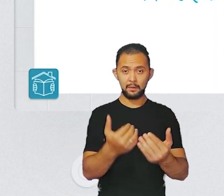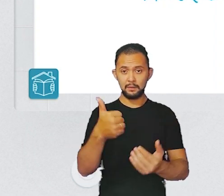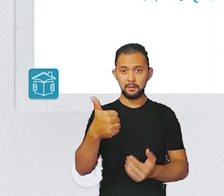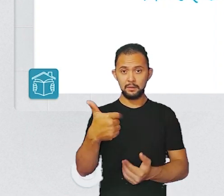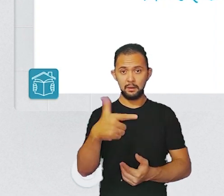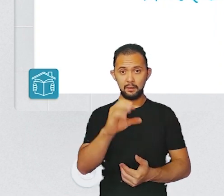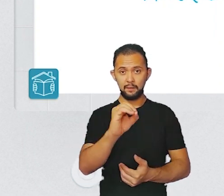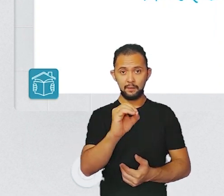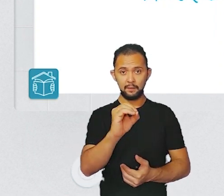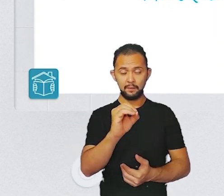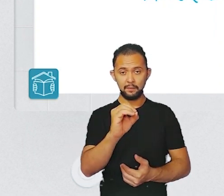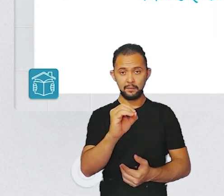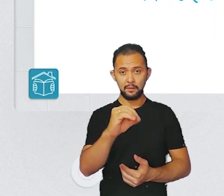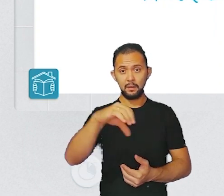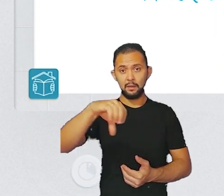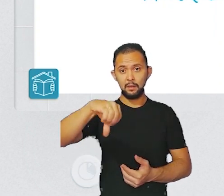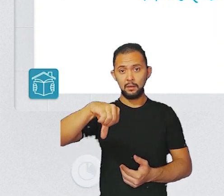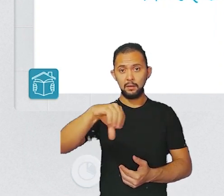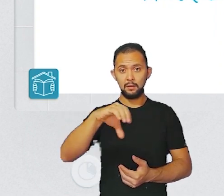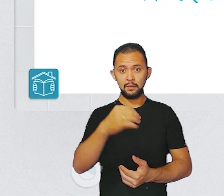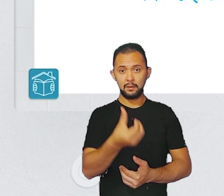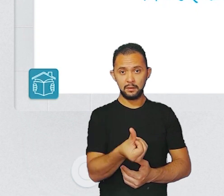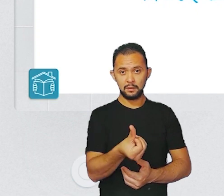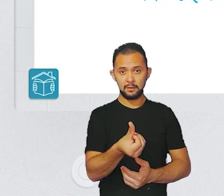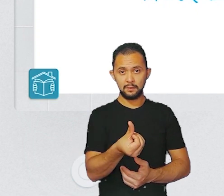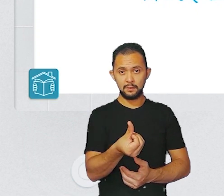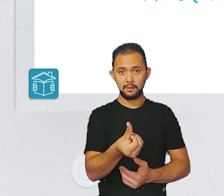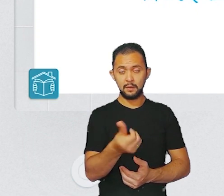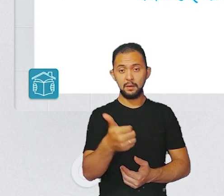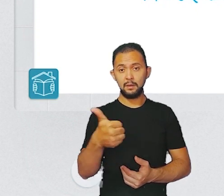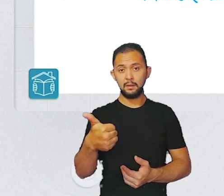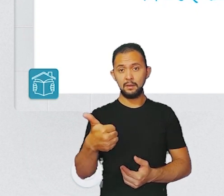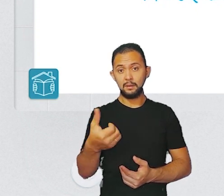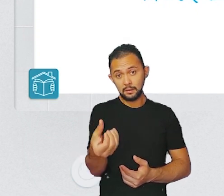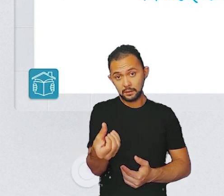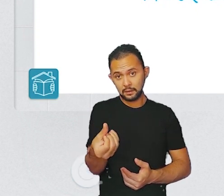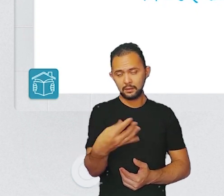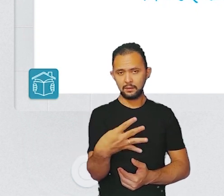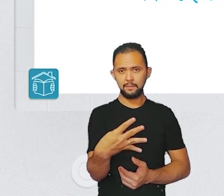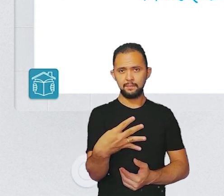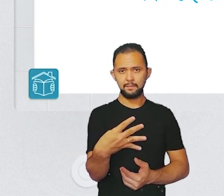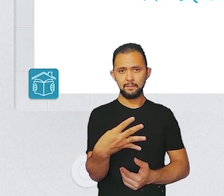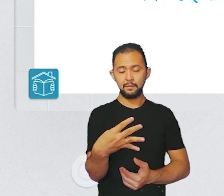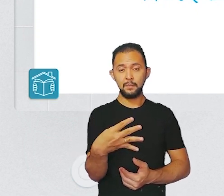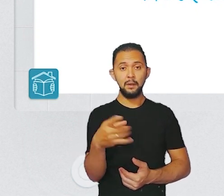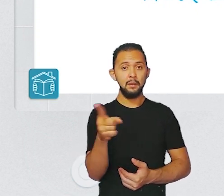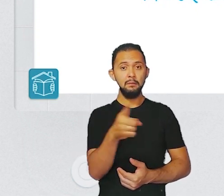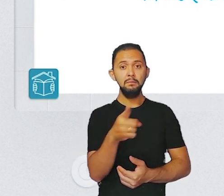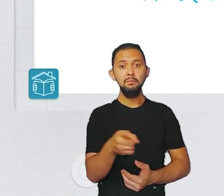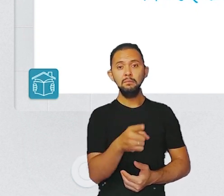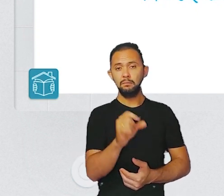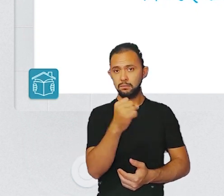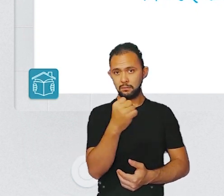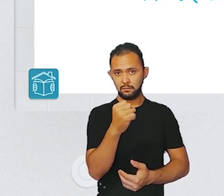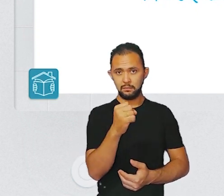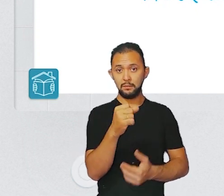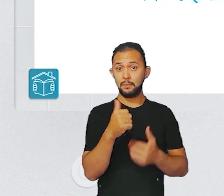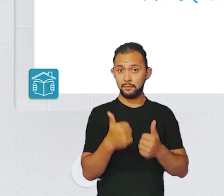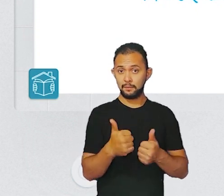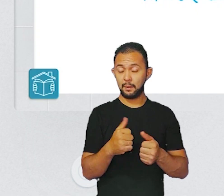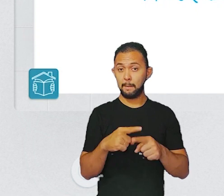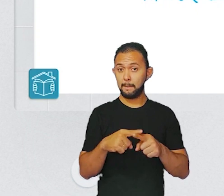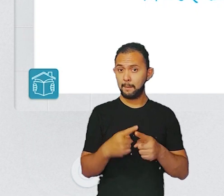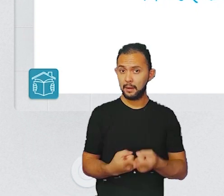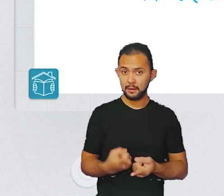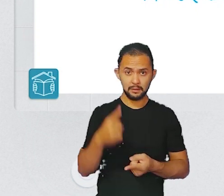120, 96 e 64 é igual a 8. Mas